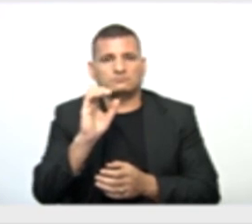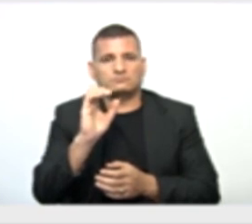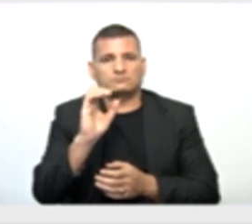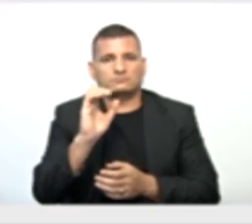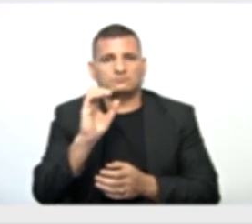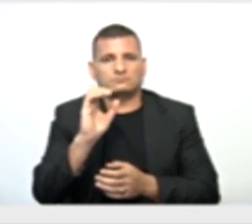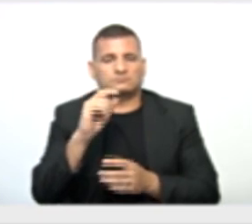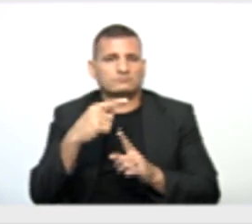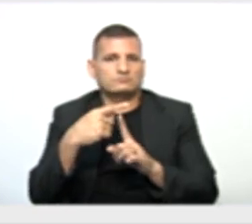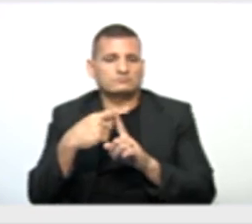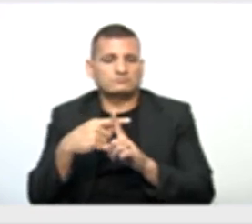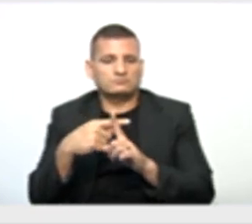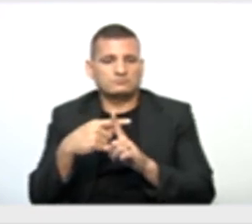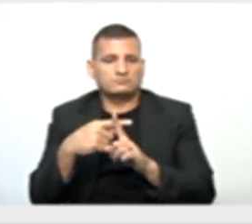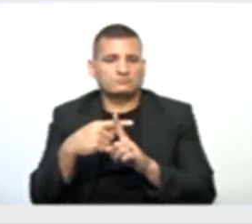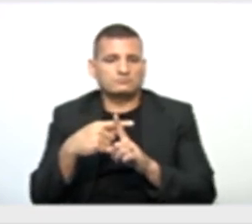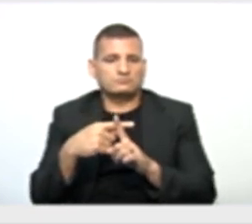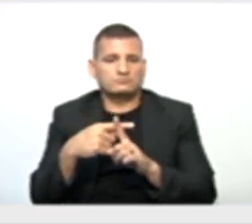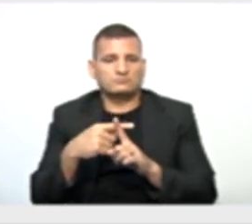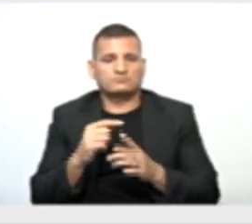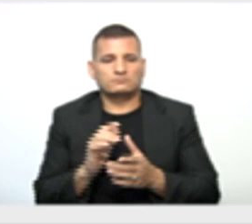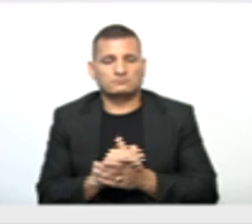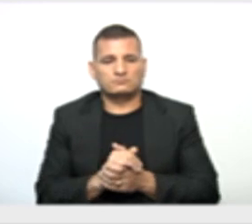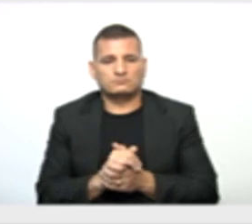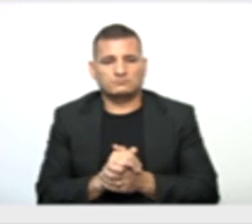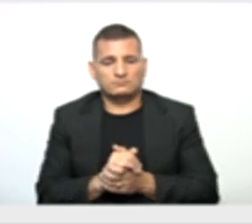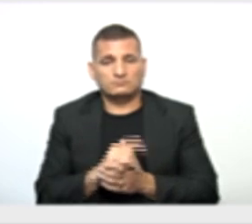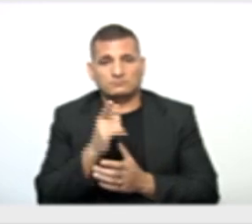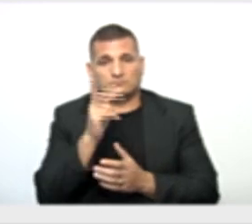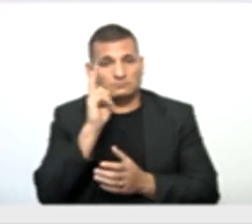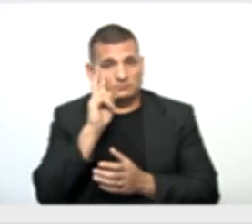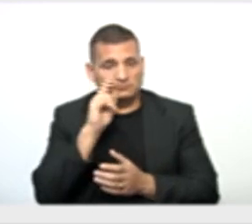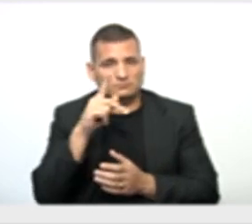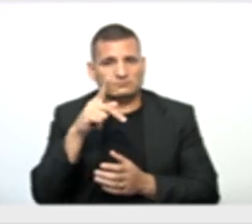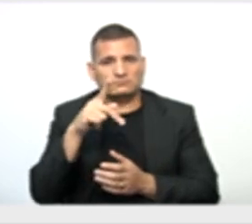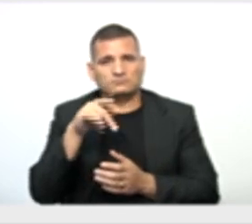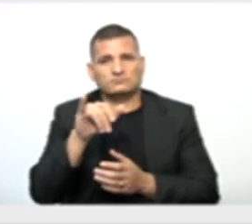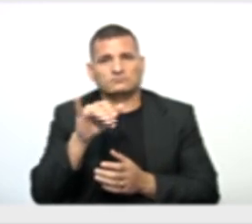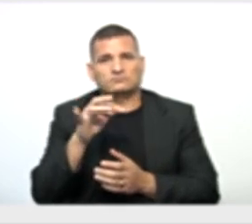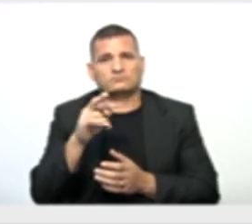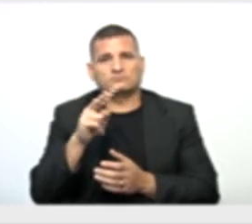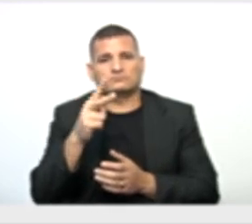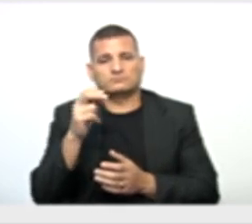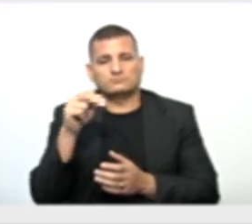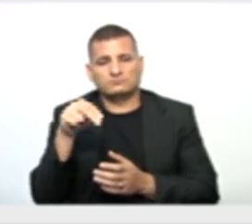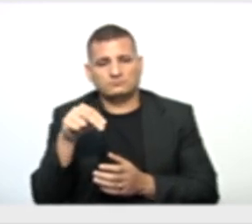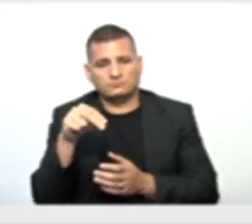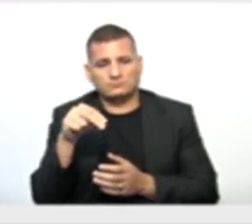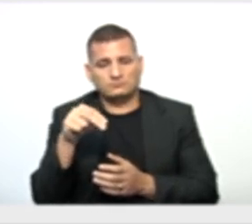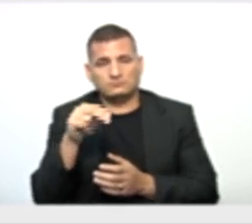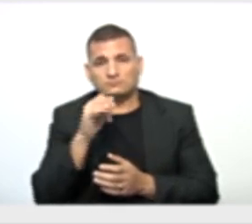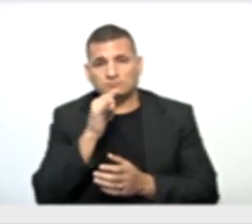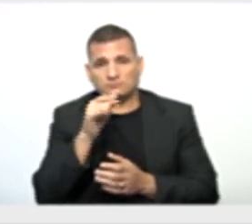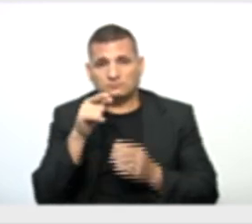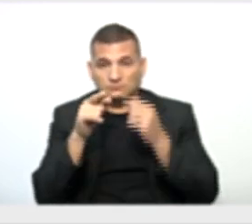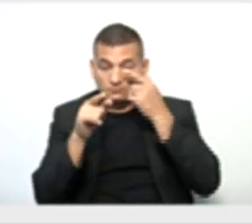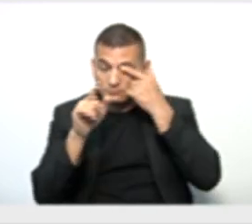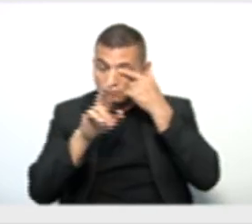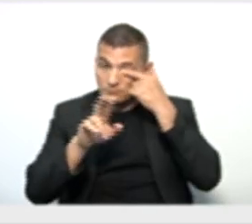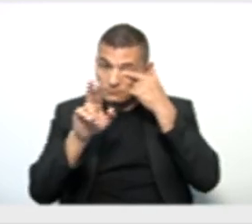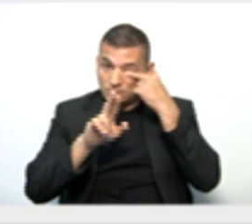Beleza. Vou colocar aqui C minúsculo. Então, temos que lembrar que em Python, ele é case sensitivo. Então, se você utilizar uma